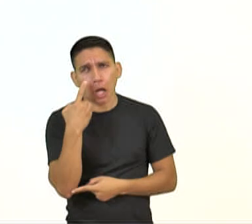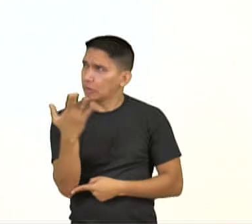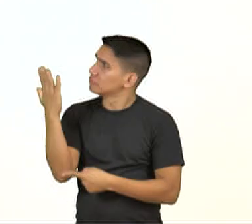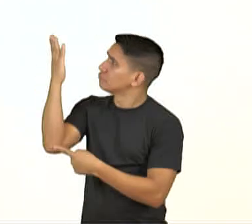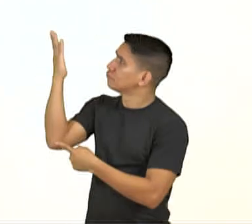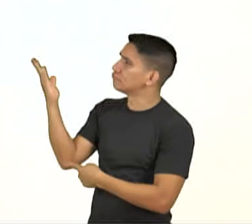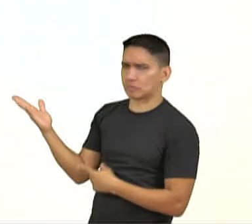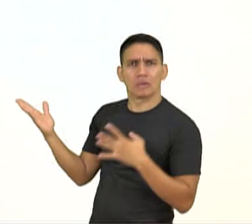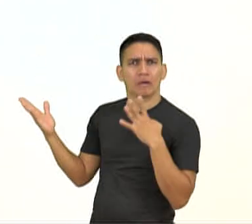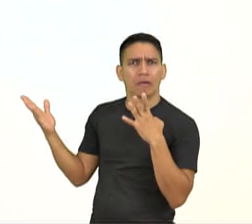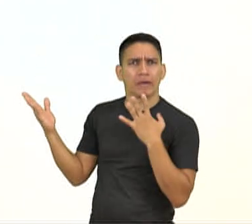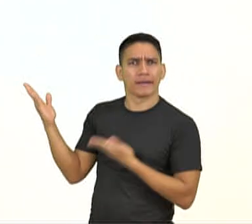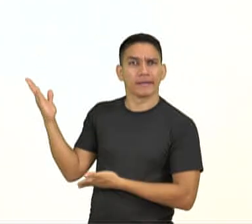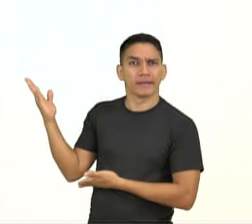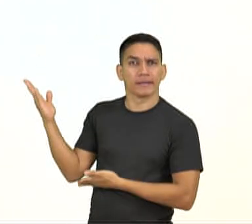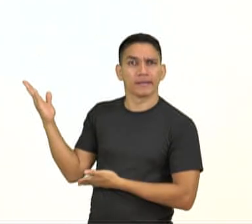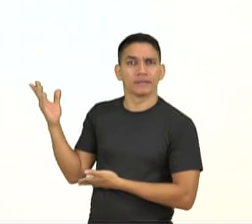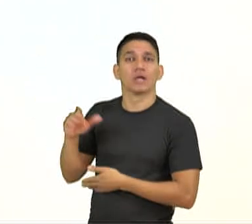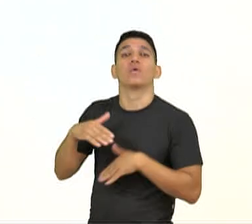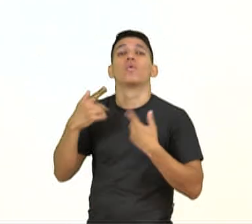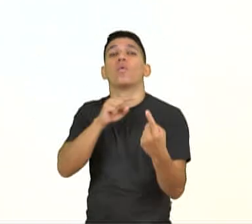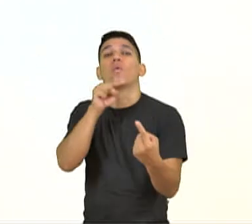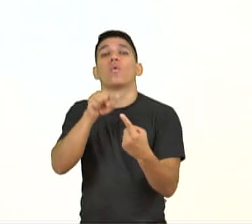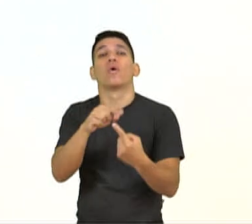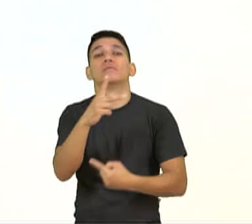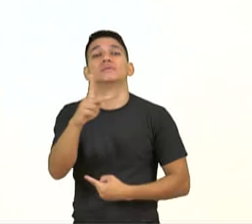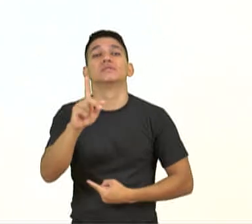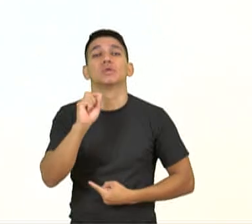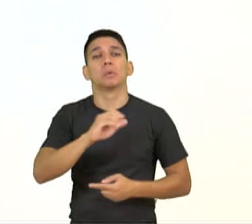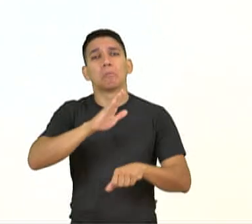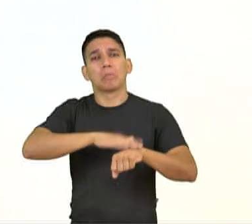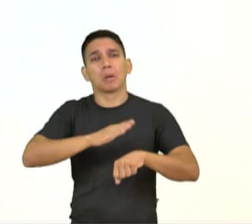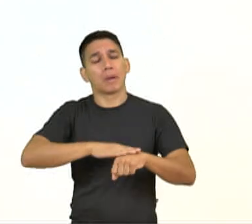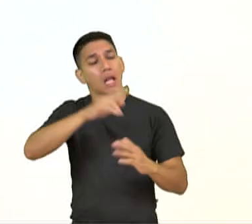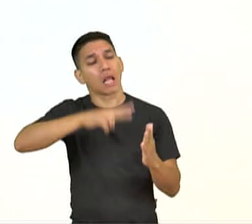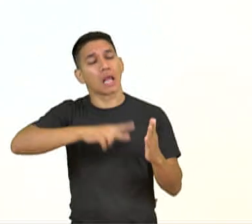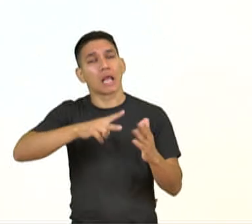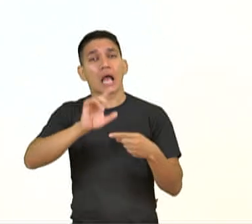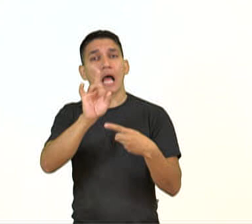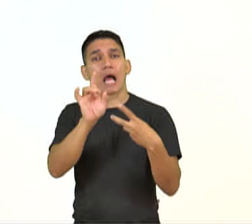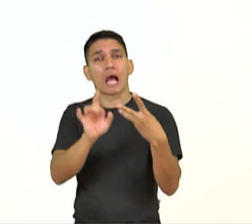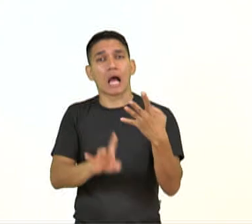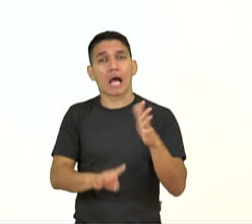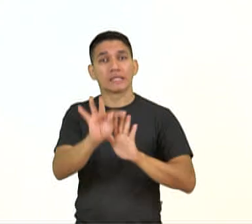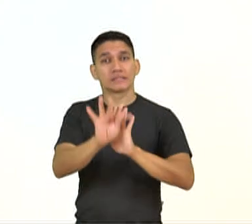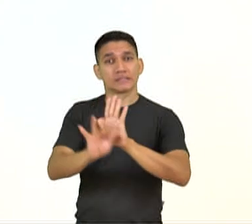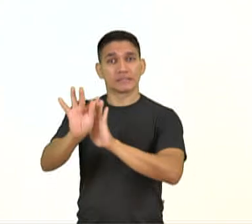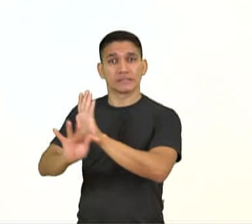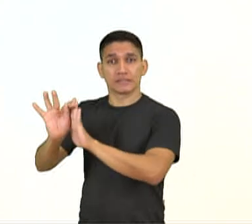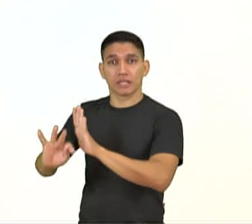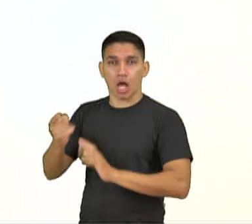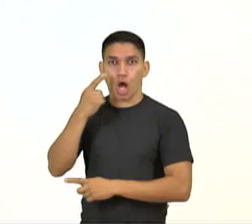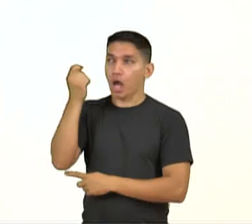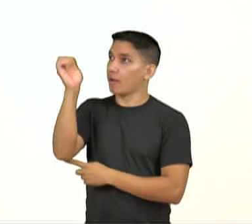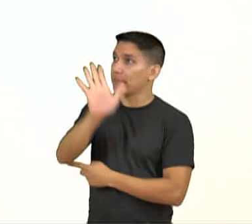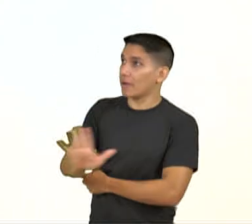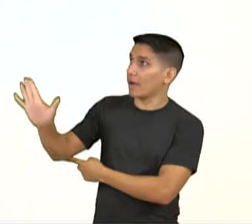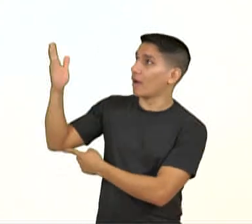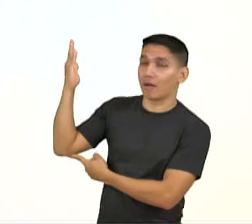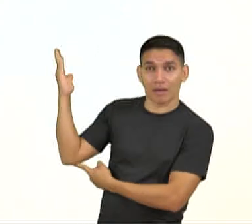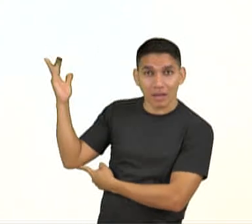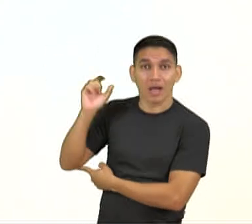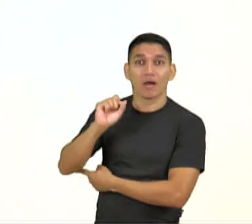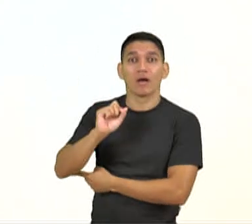lê com frequência? Qual o seu objetivo ao ler esses textos? Observe aqui na imagem que